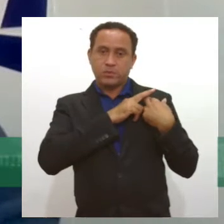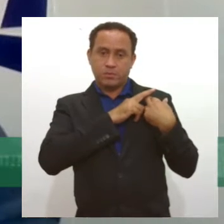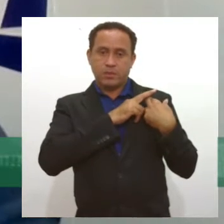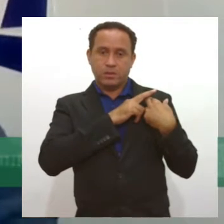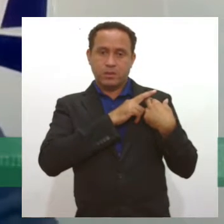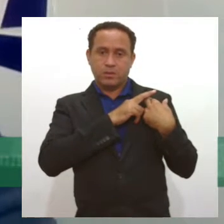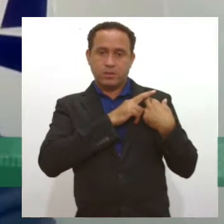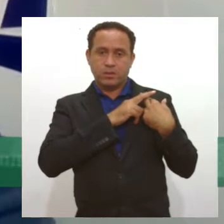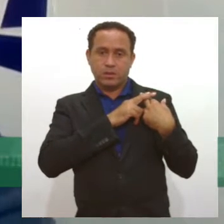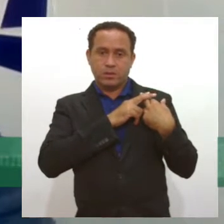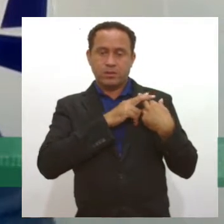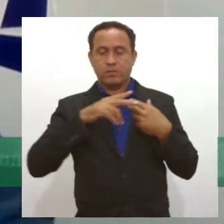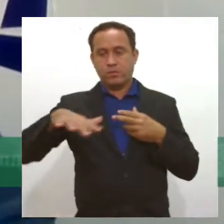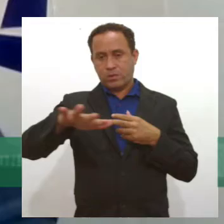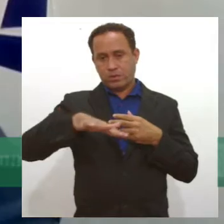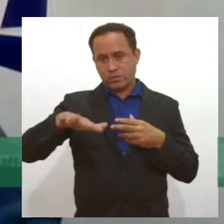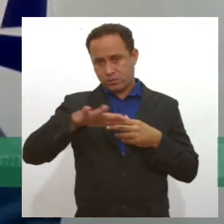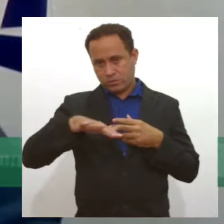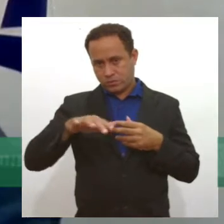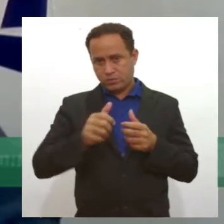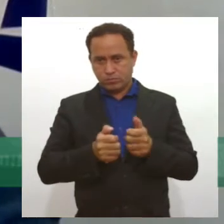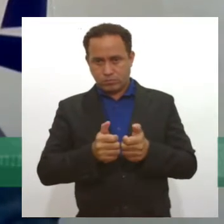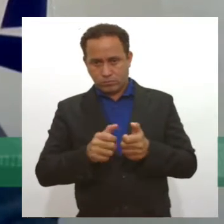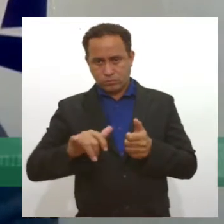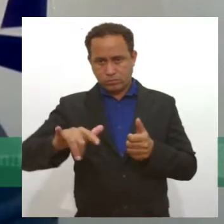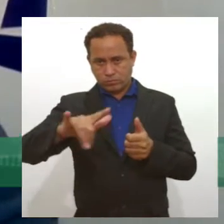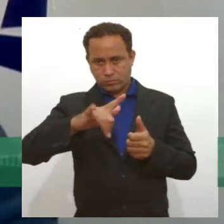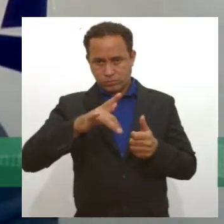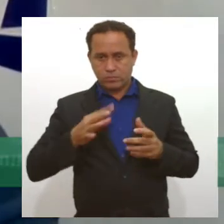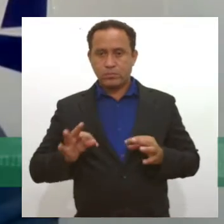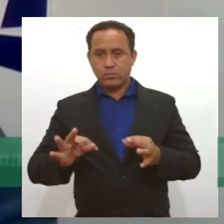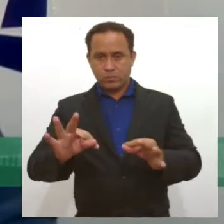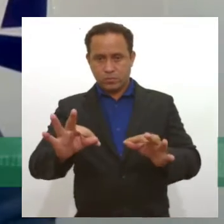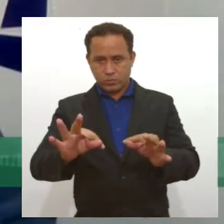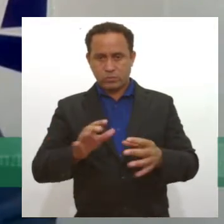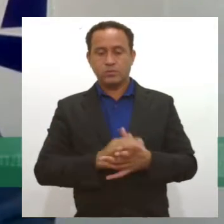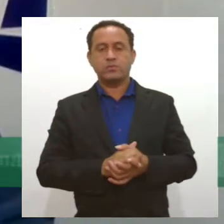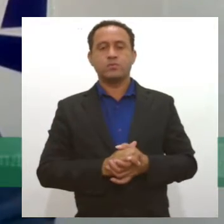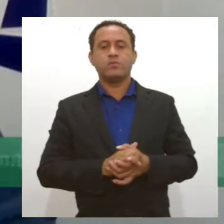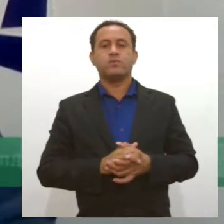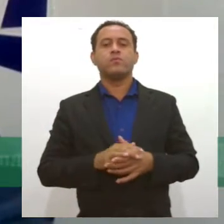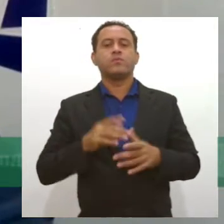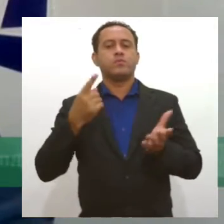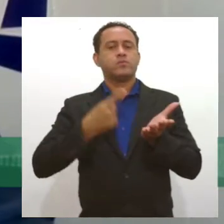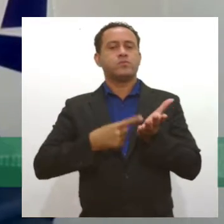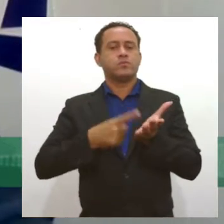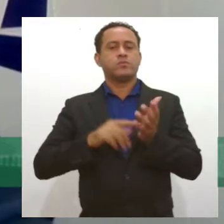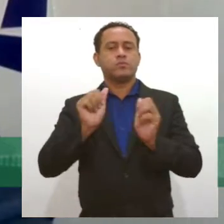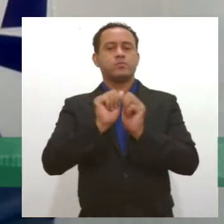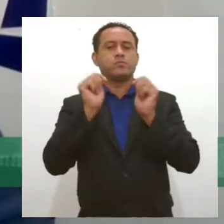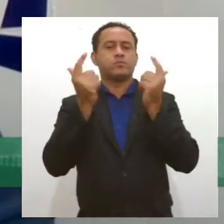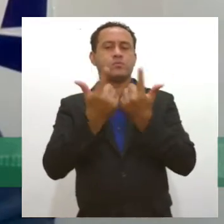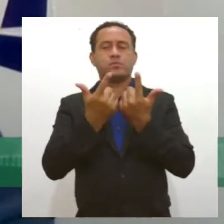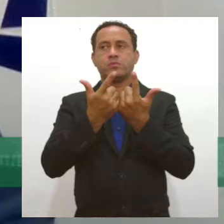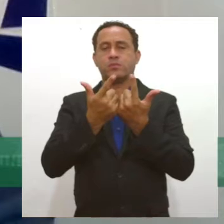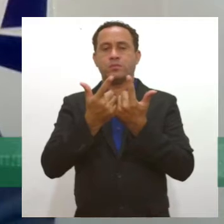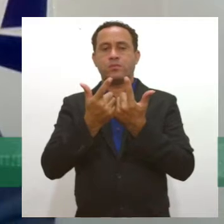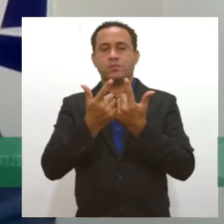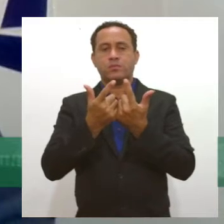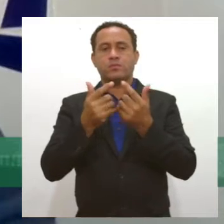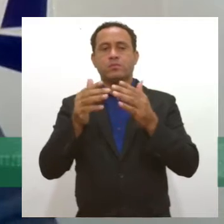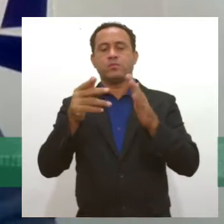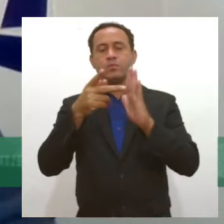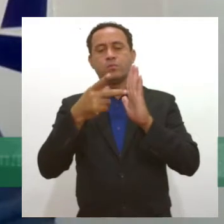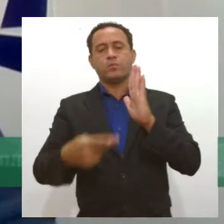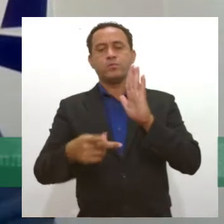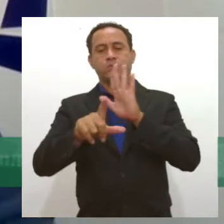da região de vocês, né, o desenvolvimento desse tipo de tecnologia, poderia se pleitear aí na Assembleia Legislativa, né, um projeto